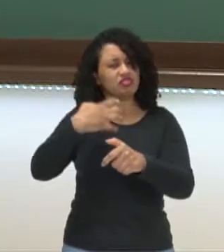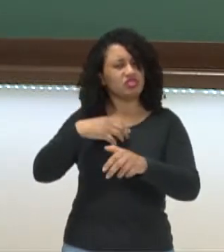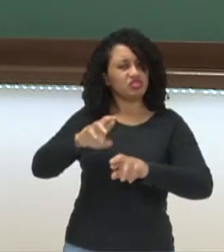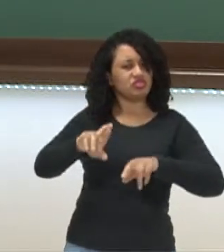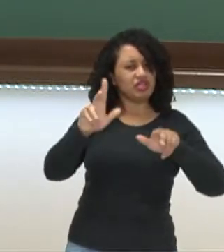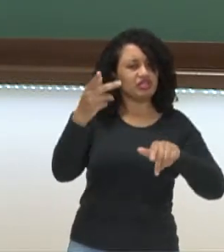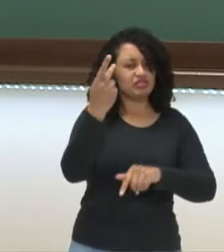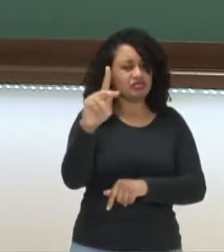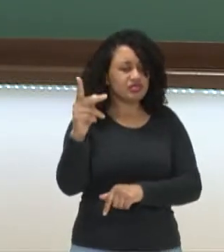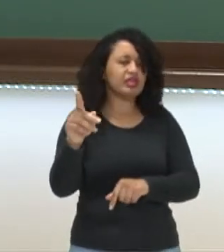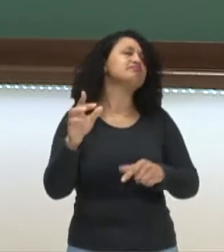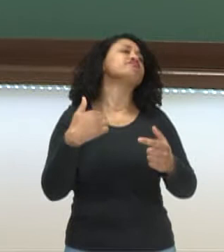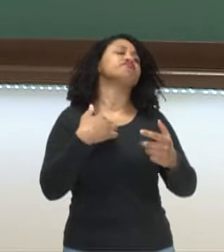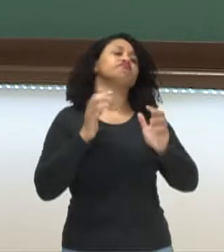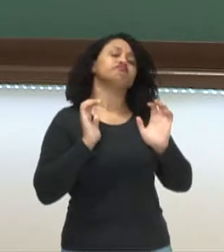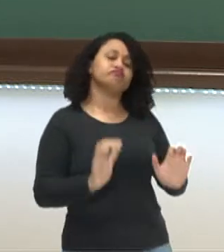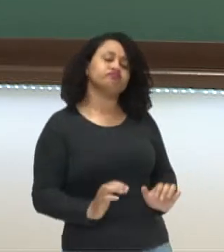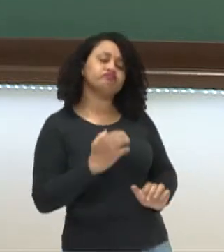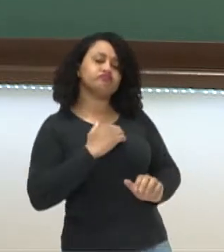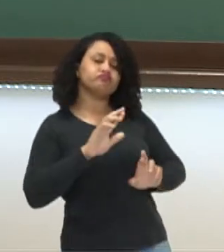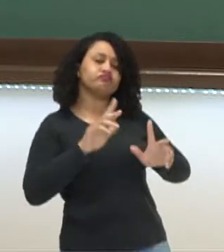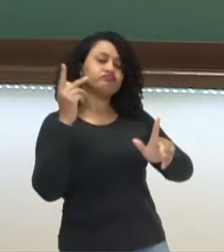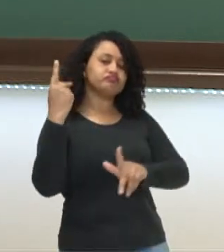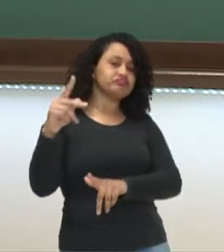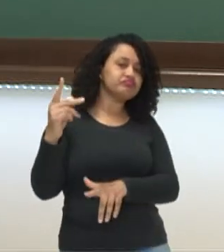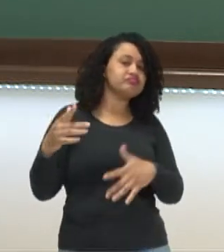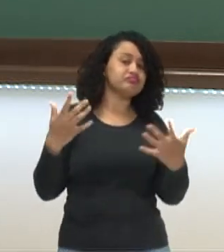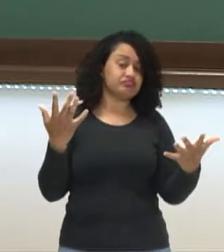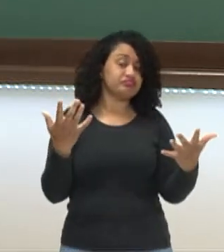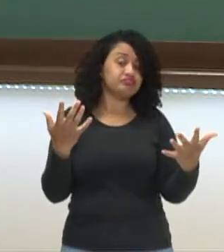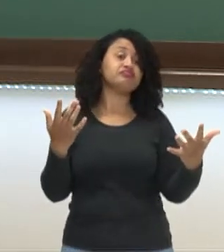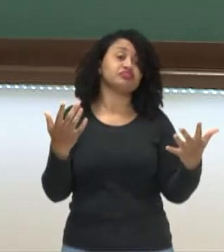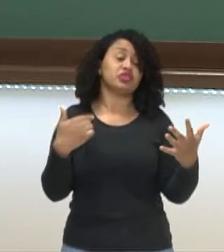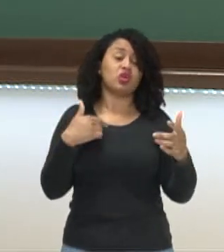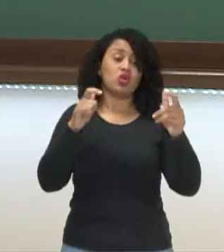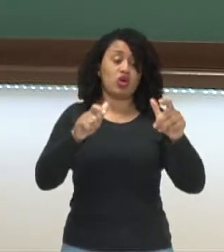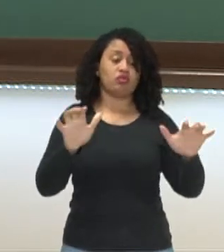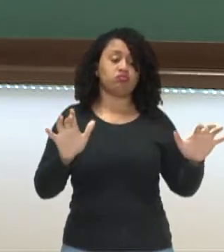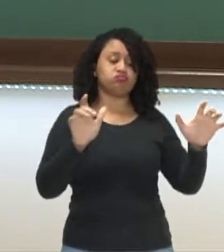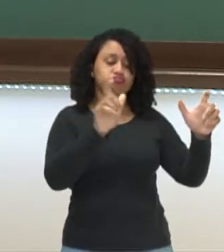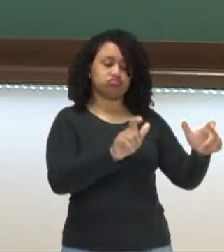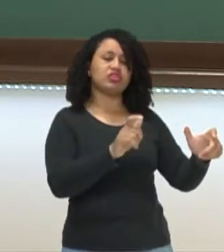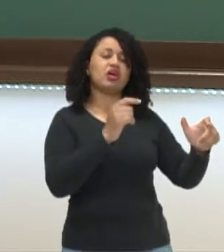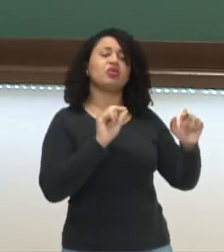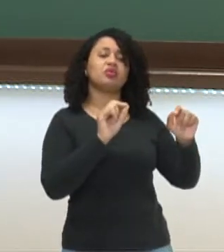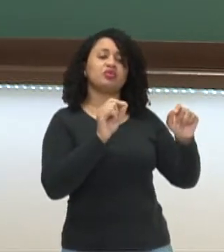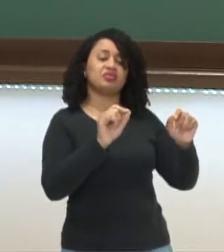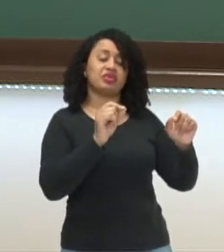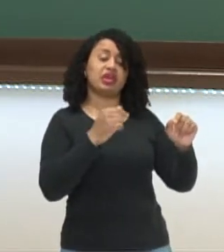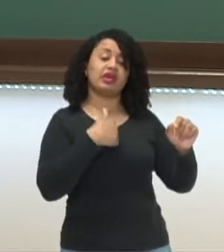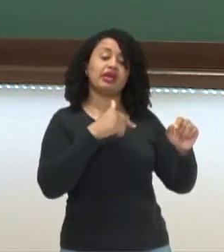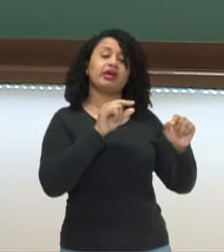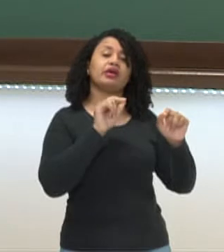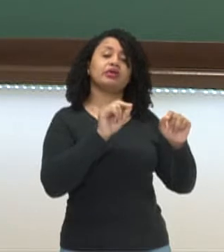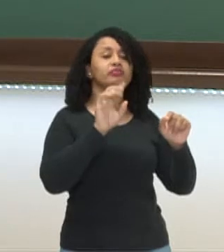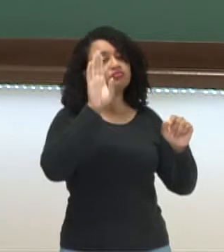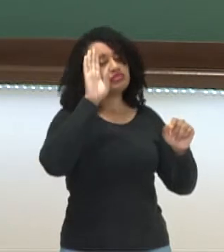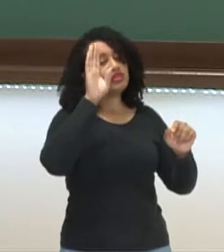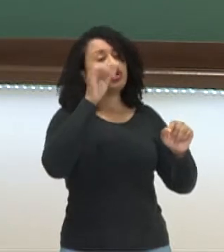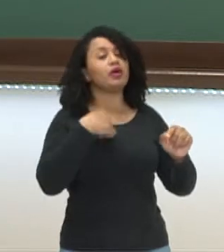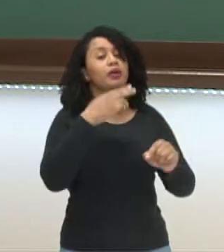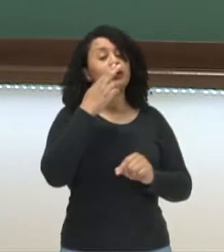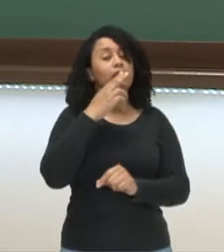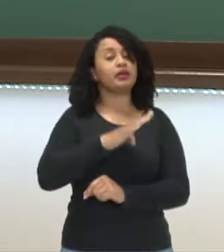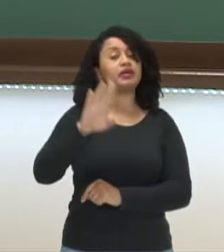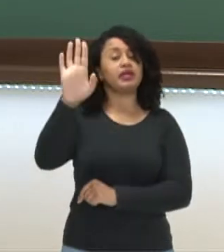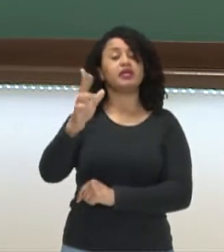deles, que se comportavam de maneira diferente deles? O campo de concentração foi uma das grandes partes do que o Hitler chamou